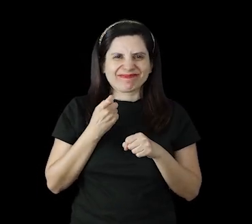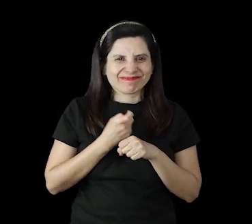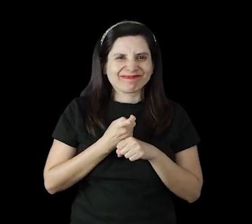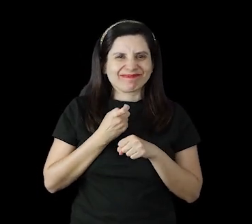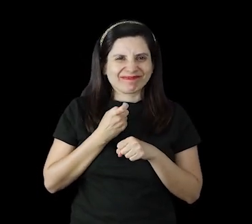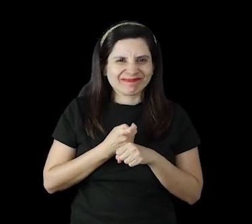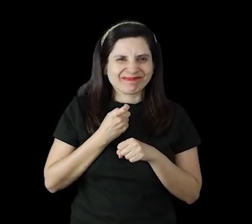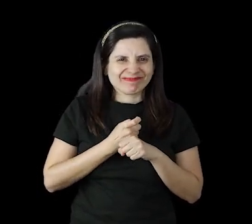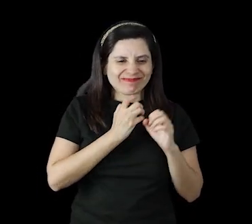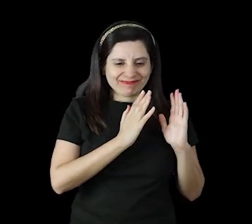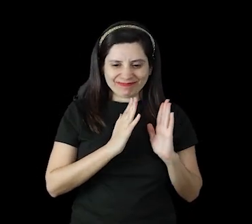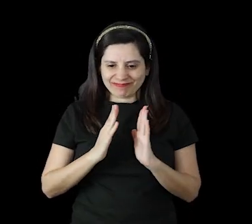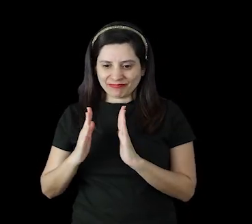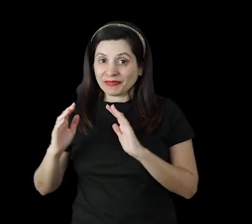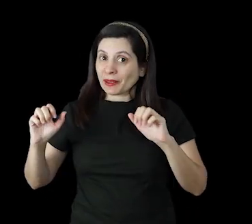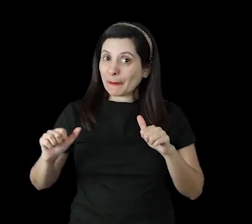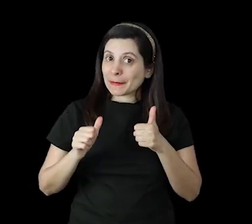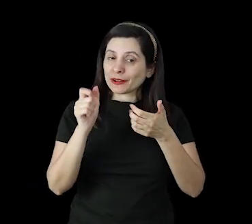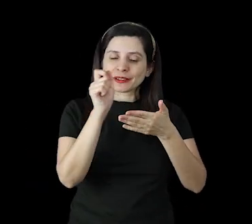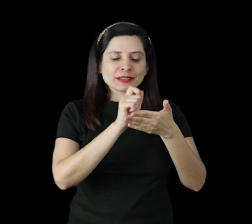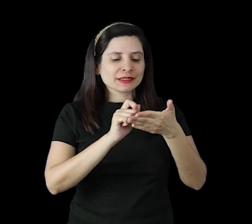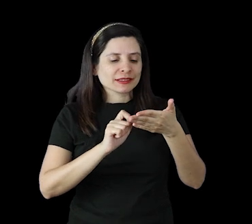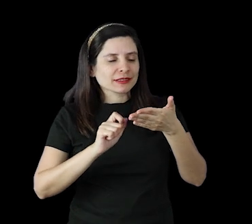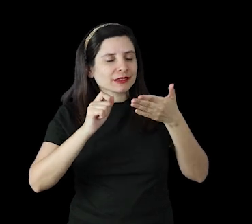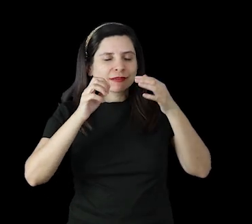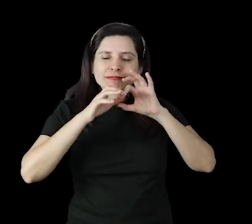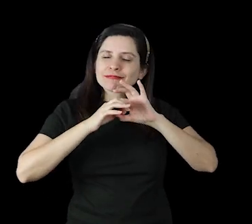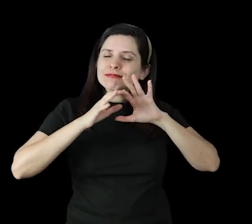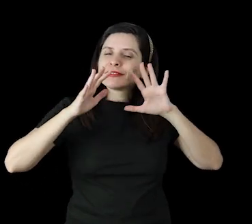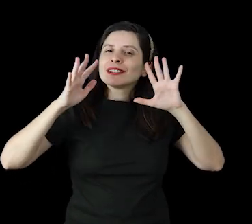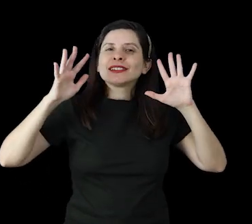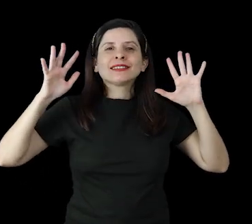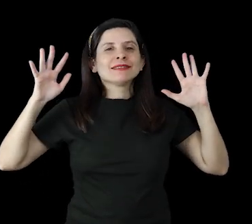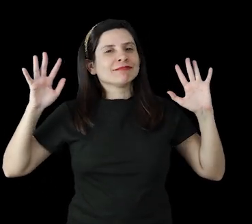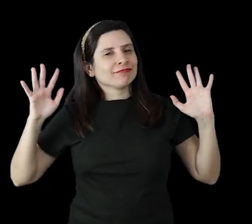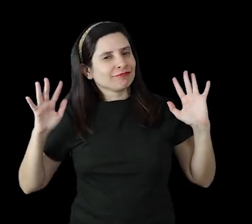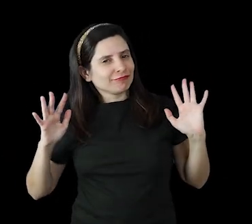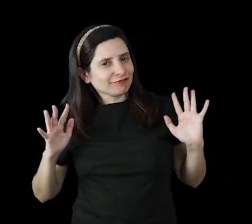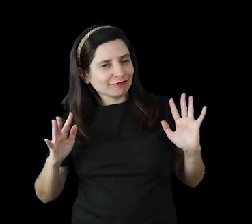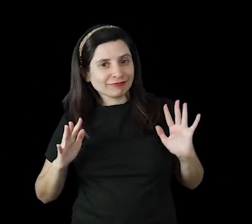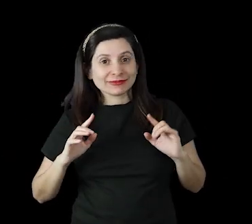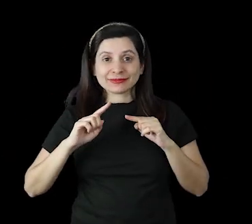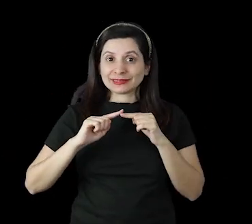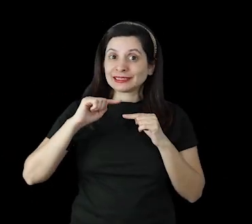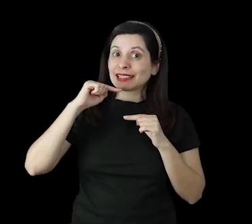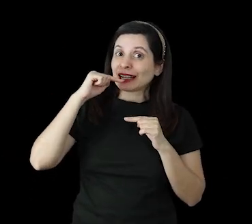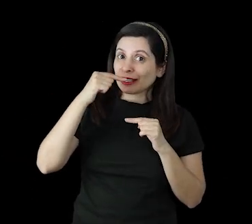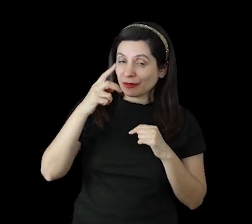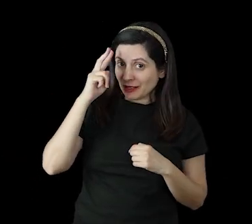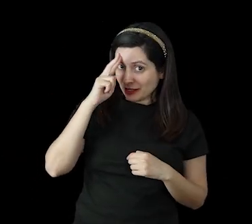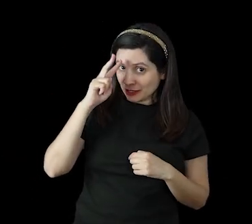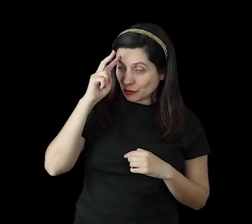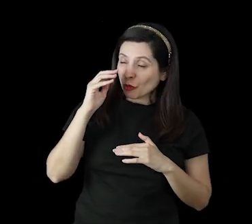o processo. Então é muito melhor que a gente escreva livremente, que a gente encontre um fluxo, e mais tarde, quando a história